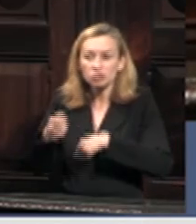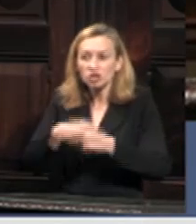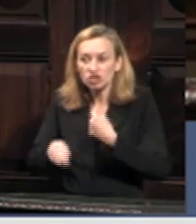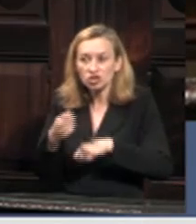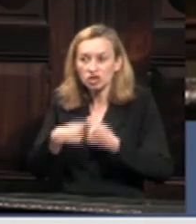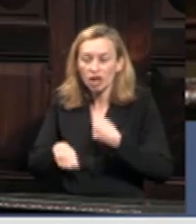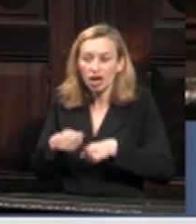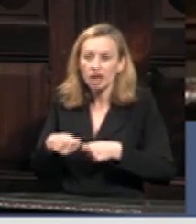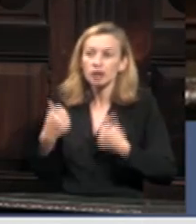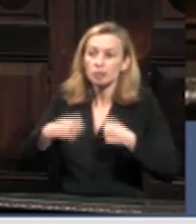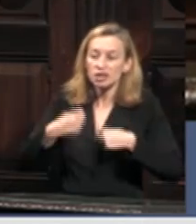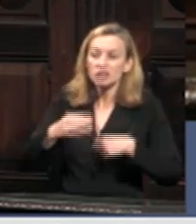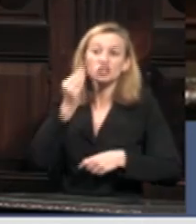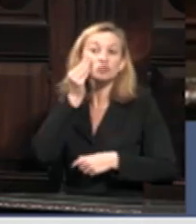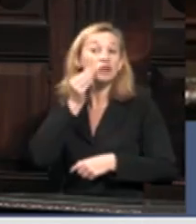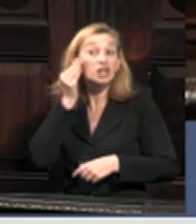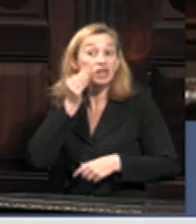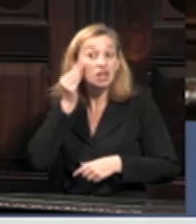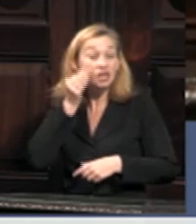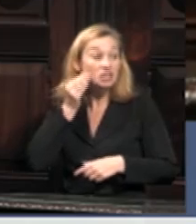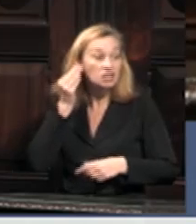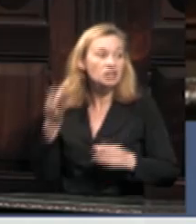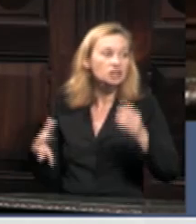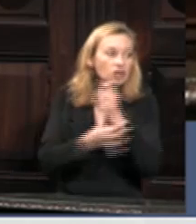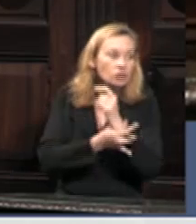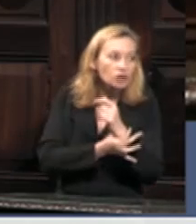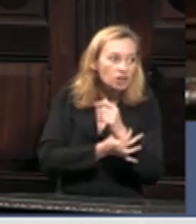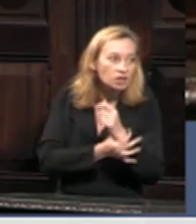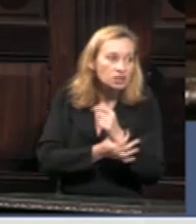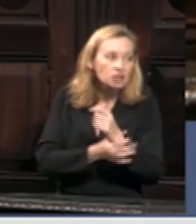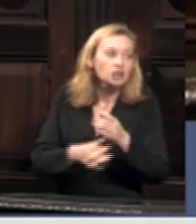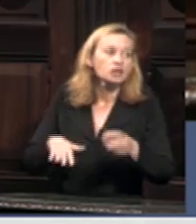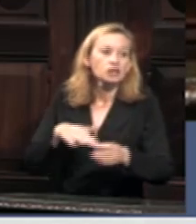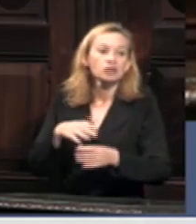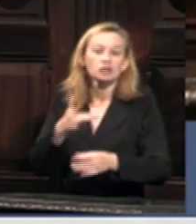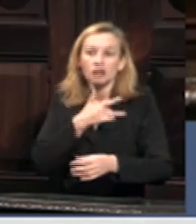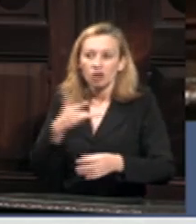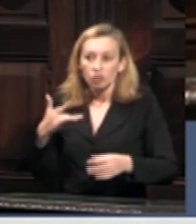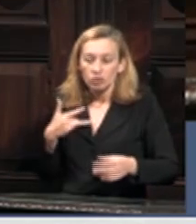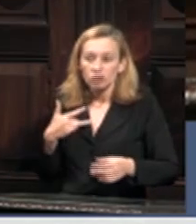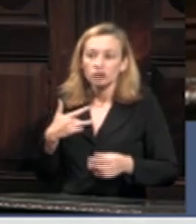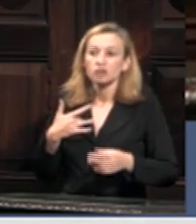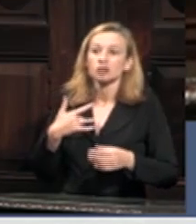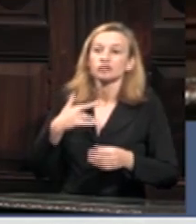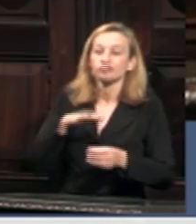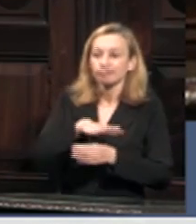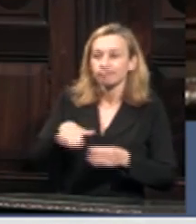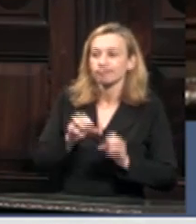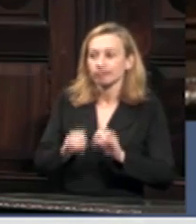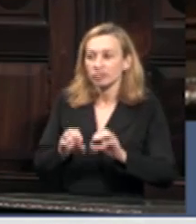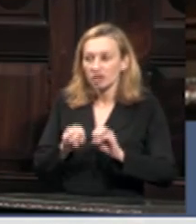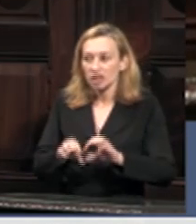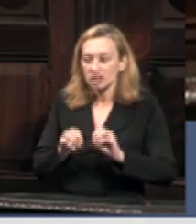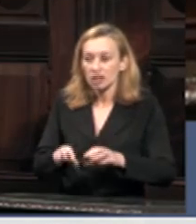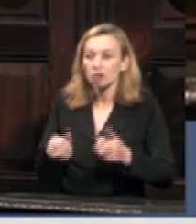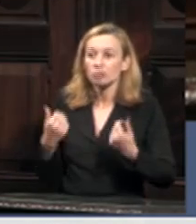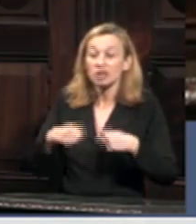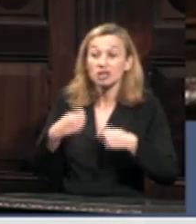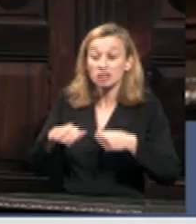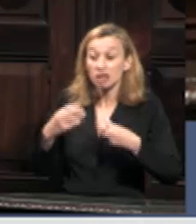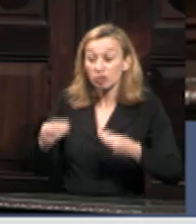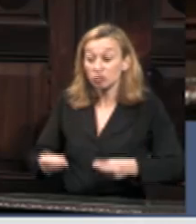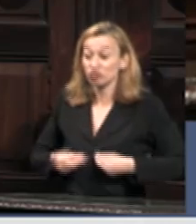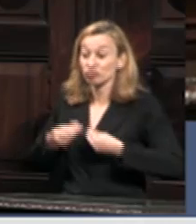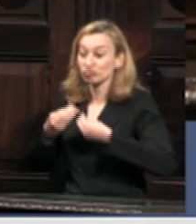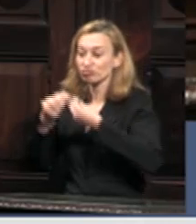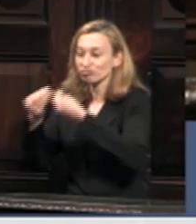funções fundamentais, como a segurança, a saúde e a educação, que impactam na sua vida. Vamos entregar isso na mão de quem está